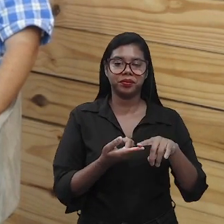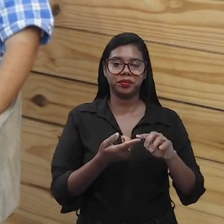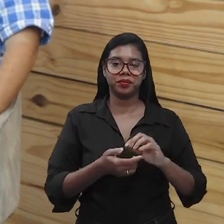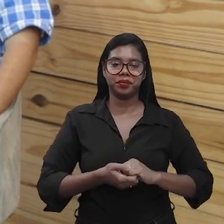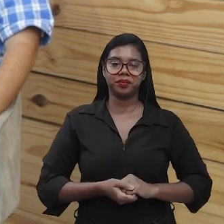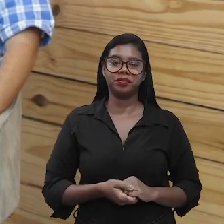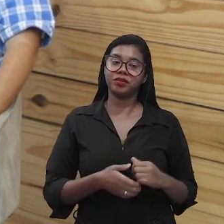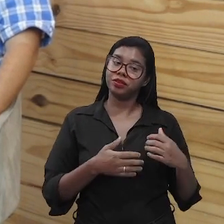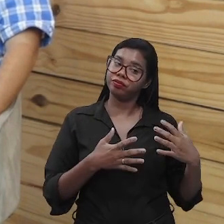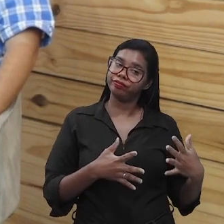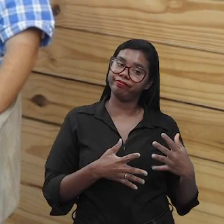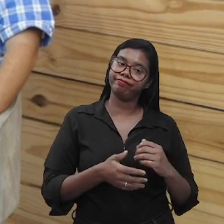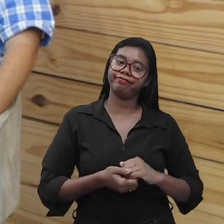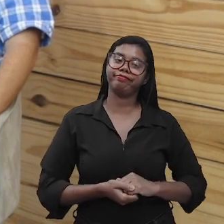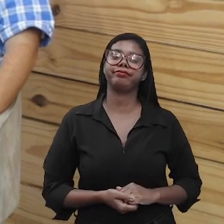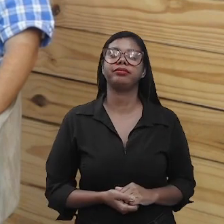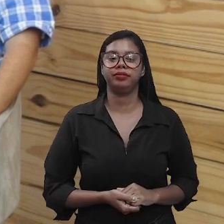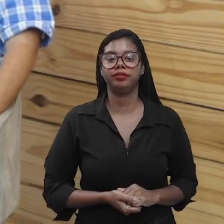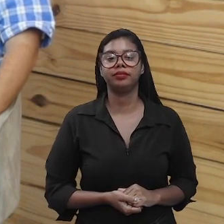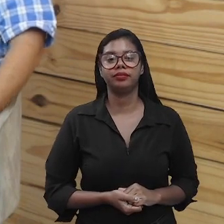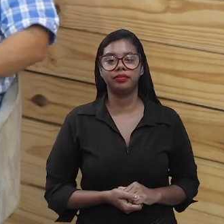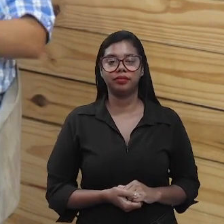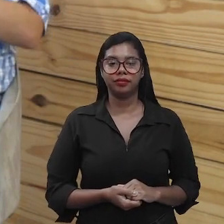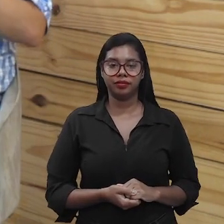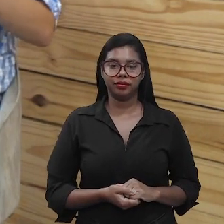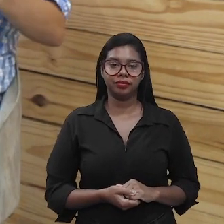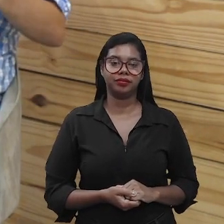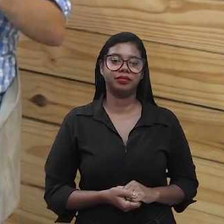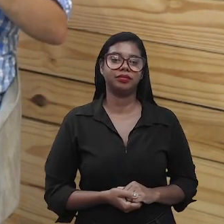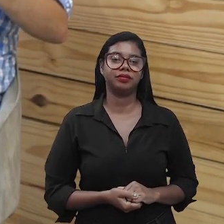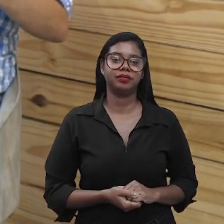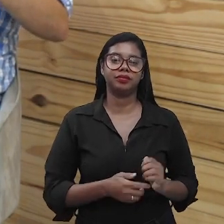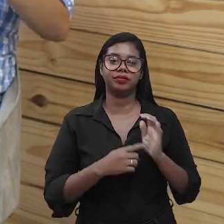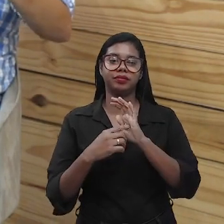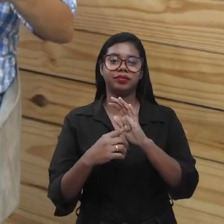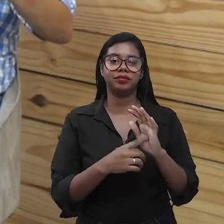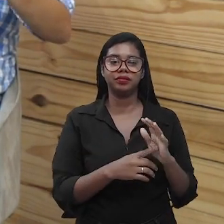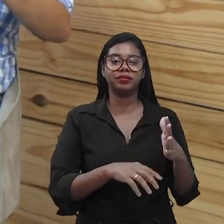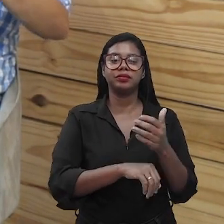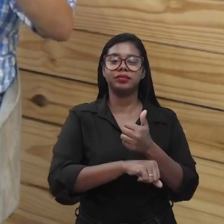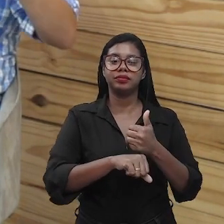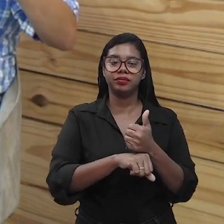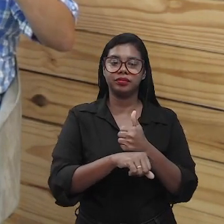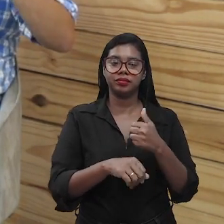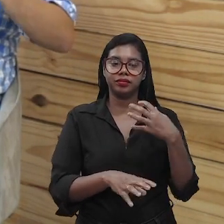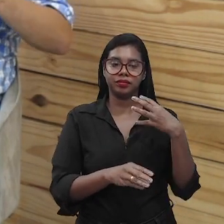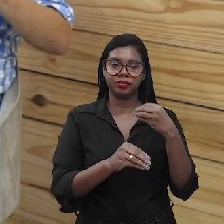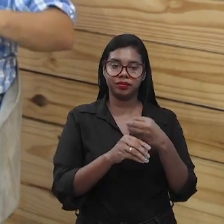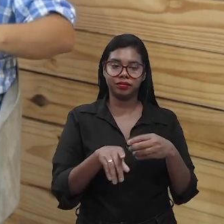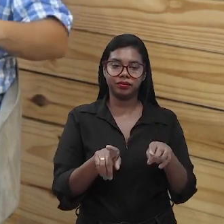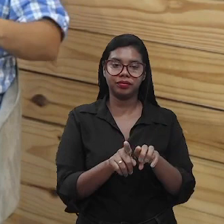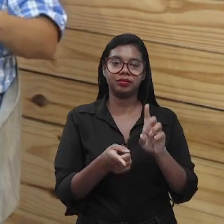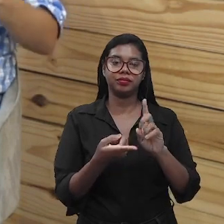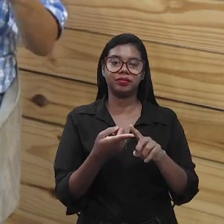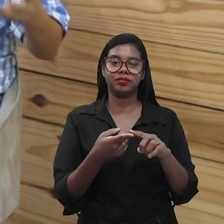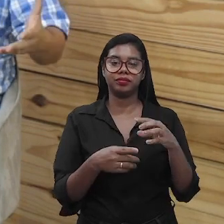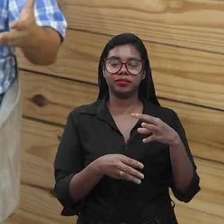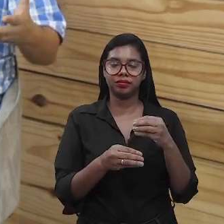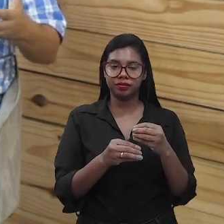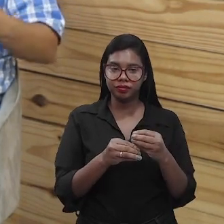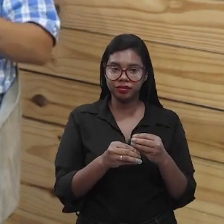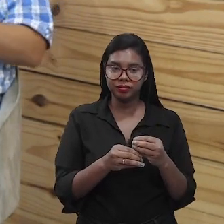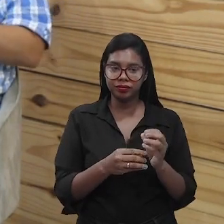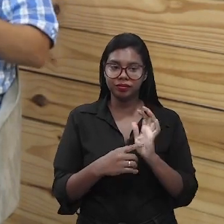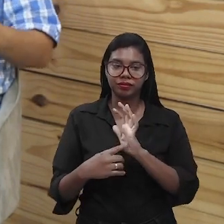E nesse caso meu, como eu não sou um profissional especificamente de mídias sociais, eu sou um escritor, mas que tive que